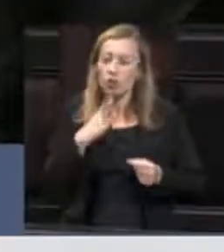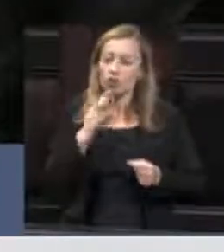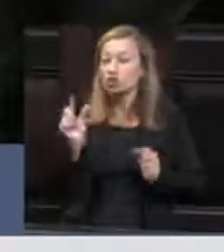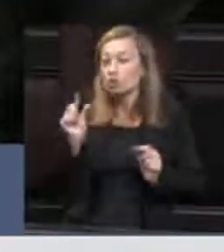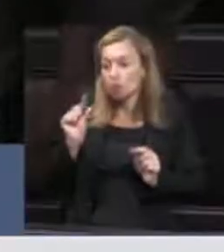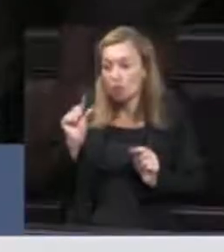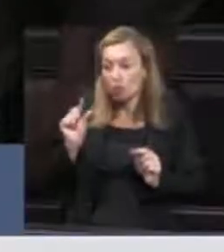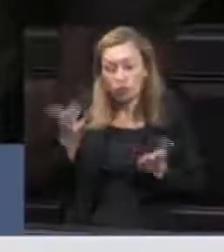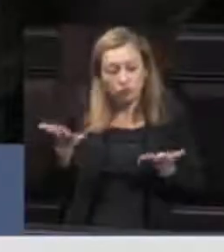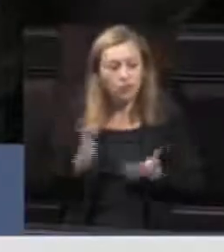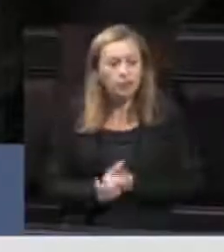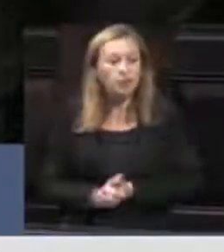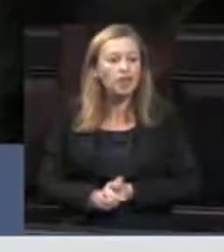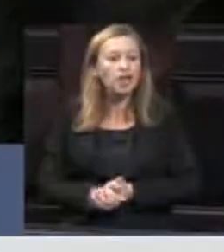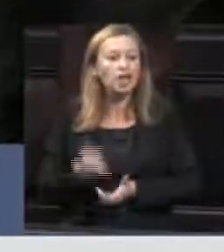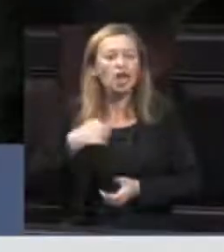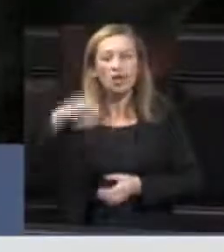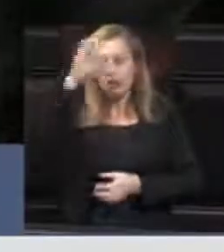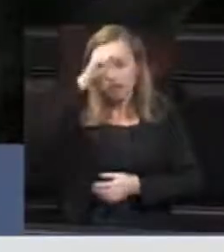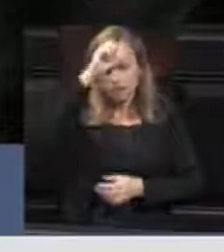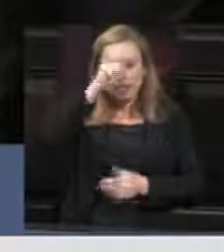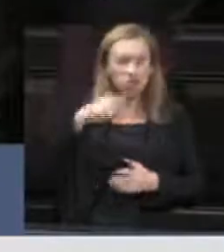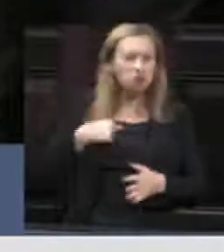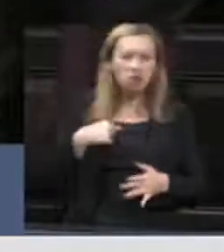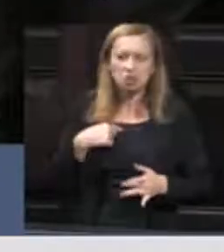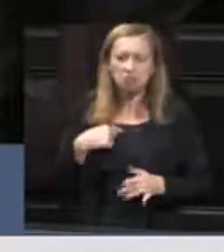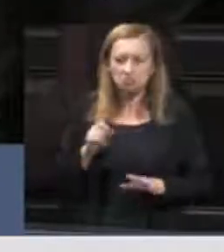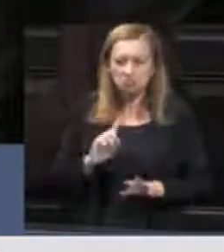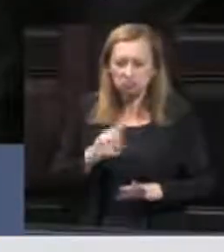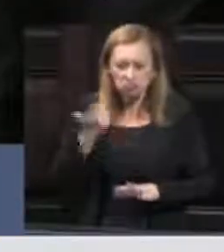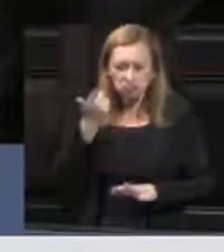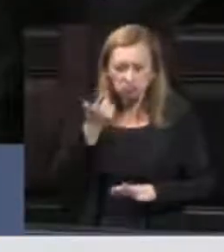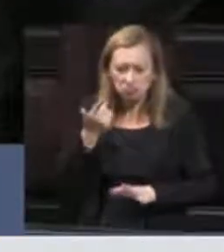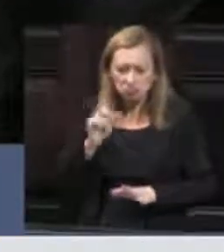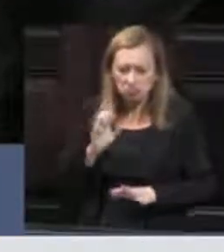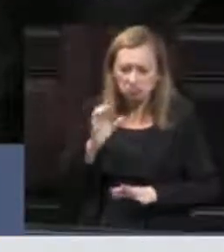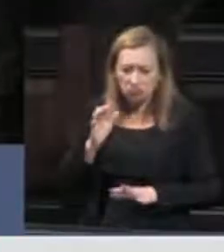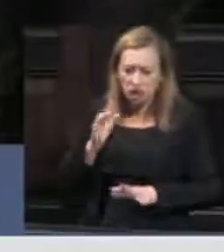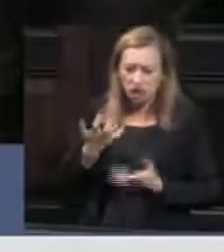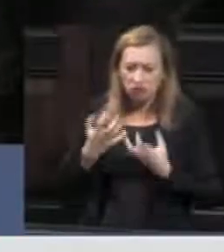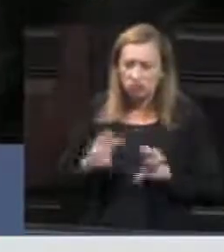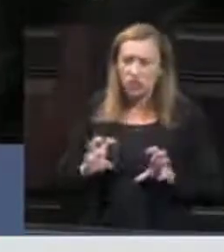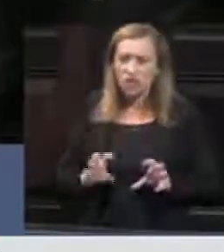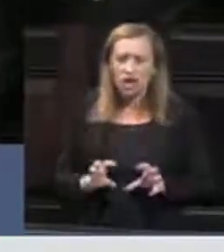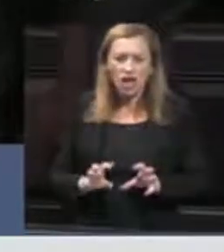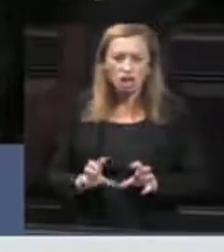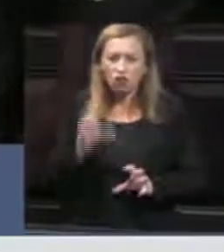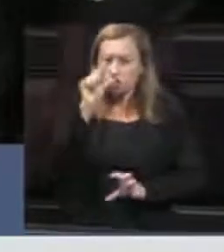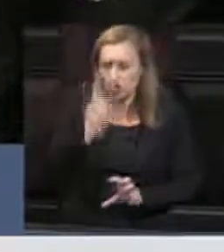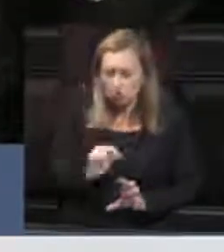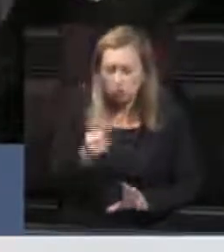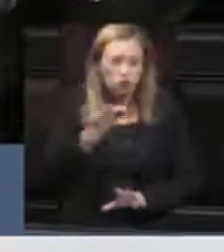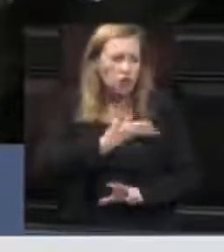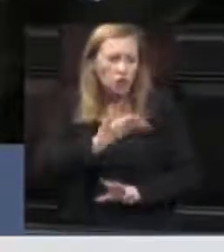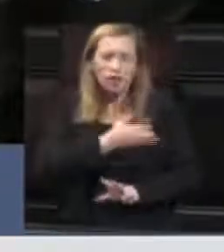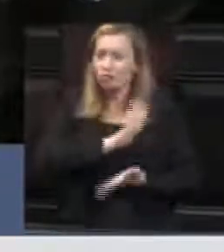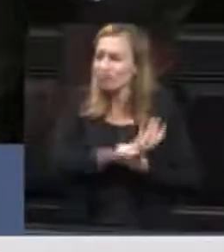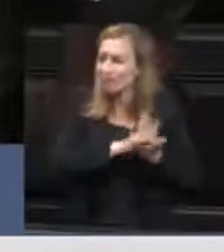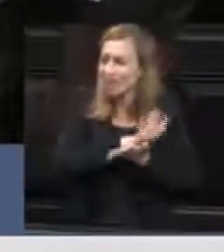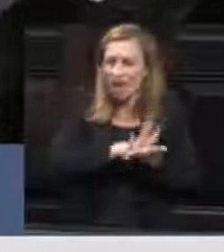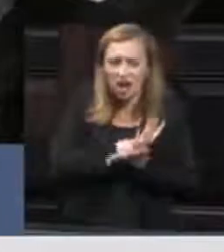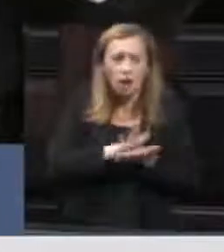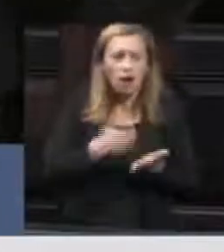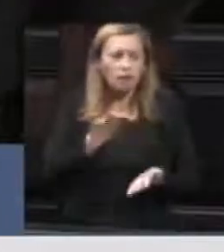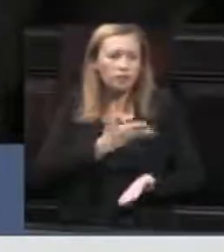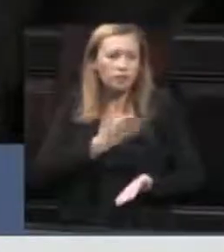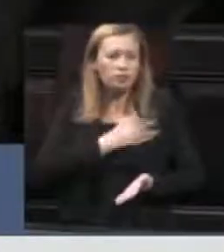para desmoralizar colega nenhum. Zaqueu Teixeira realmente teve uma passagem muito rápida na chefia de polícia, foi quando o garotinho